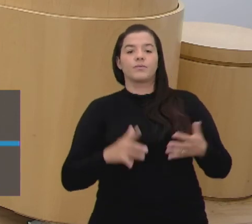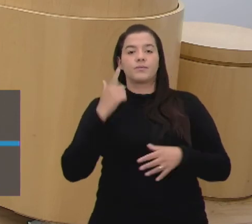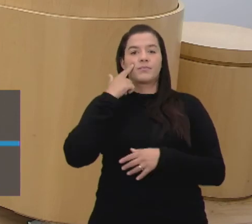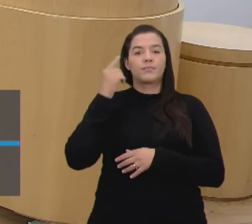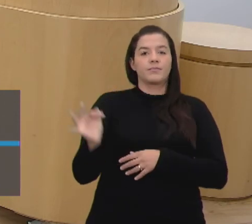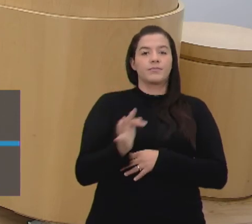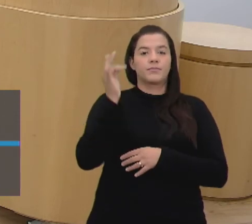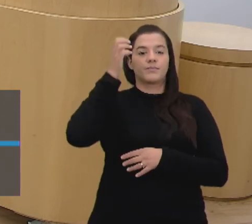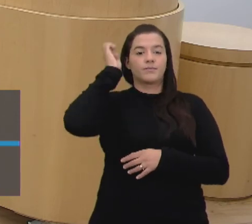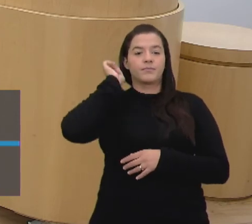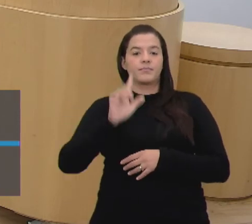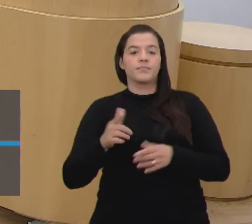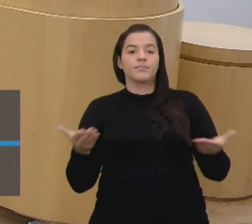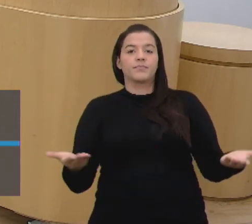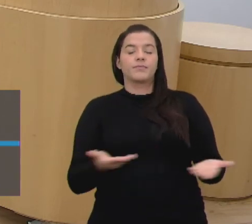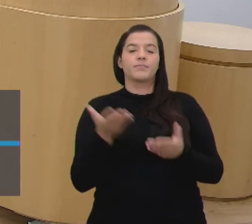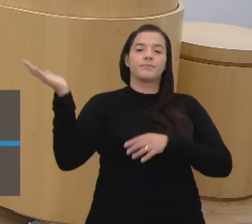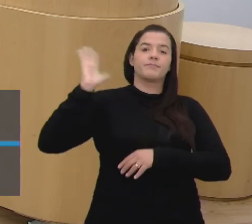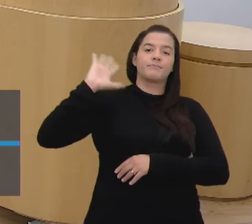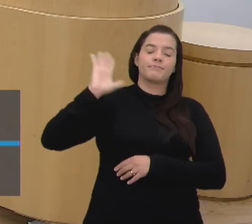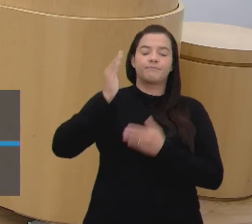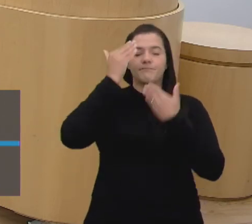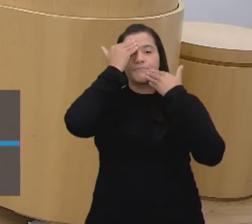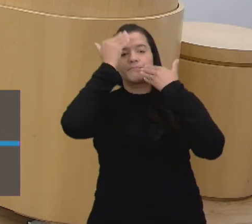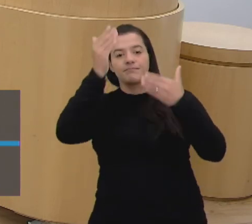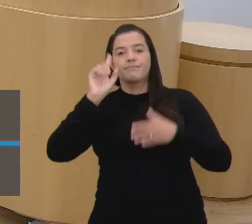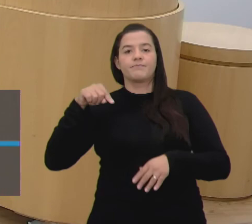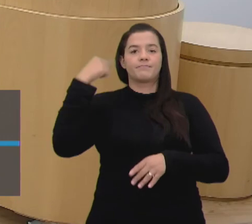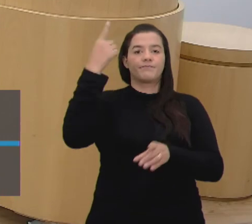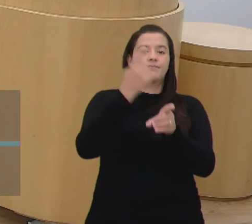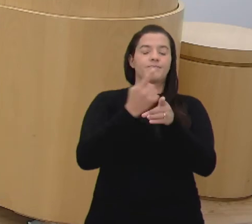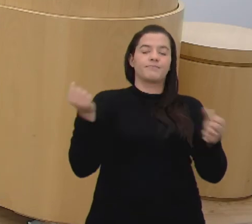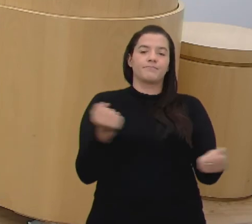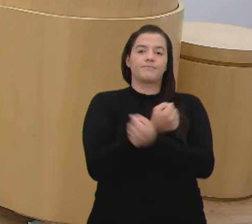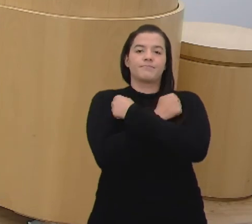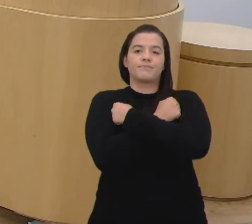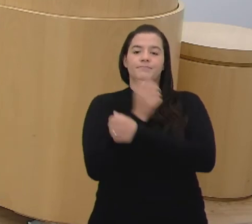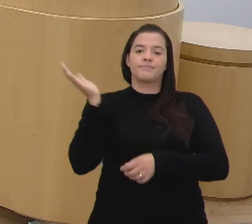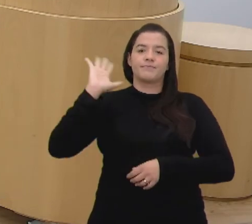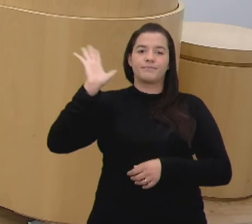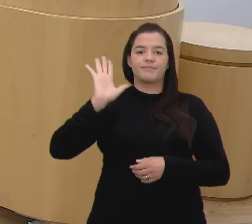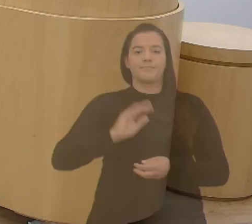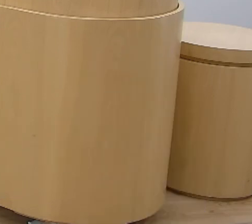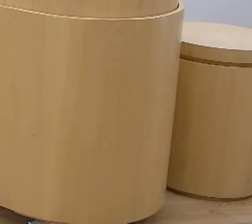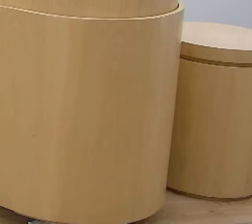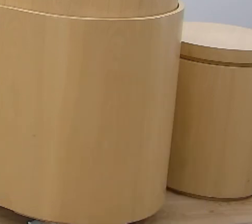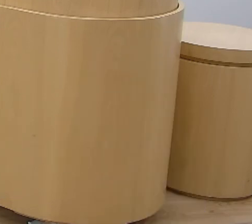Flávia e o Helder. Valeu, muito obrigado e até a próxima aula. Abraço. Tchau, tchau.